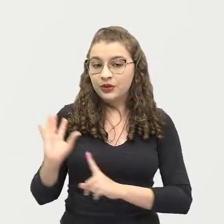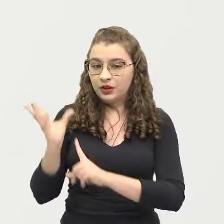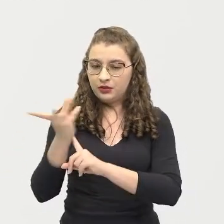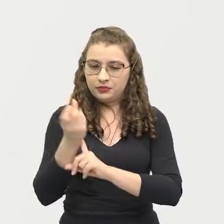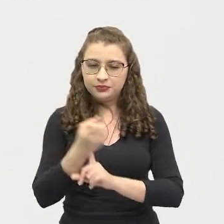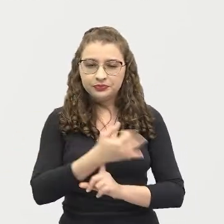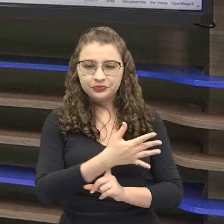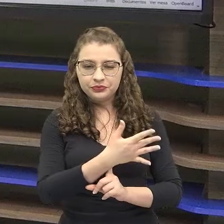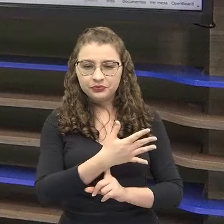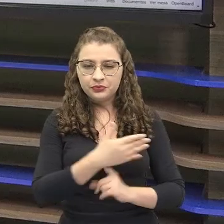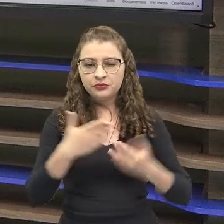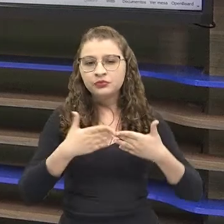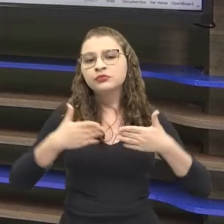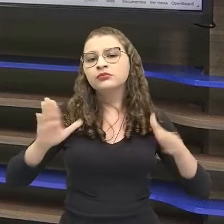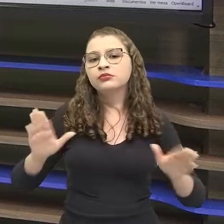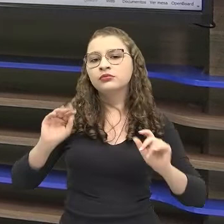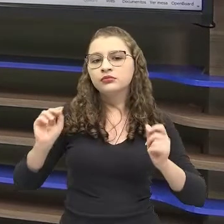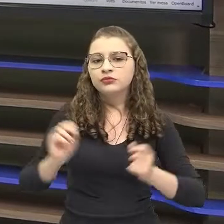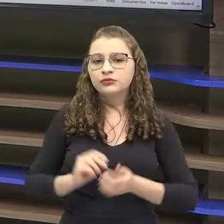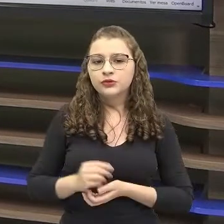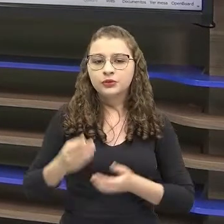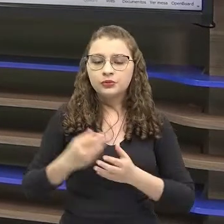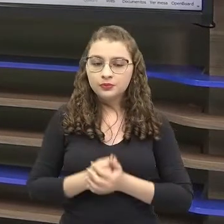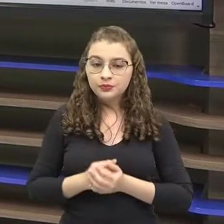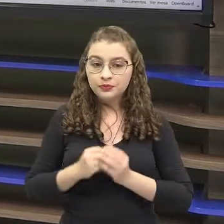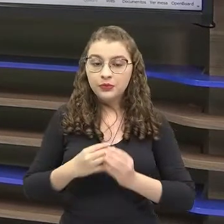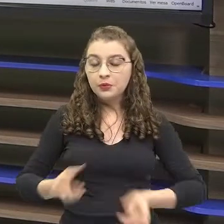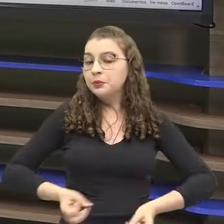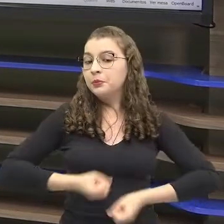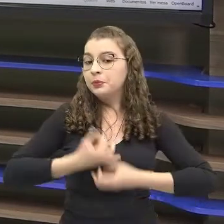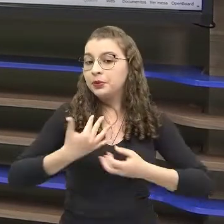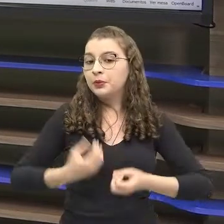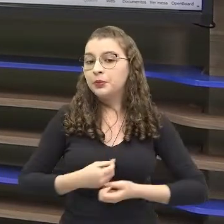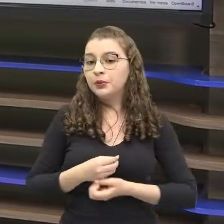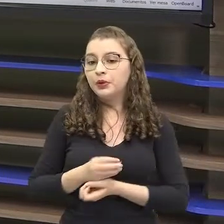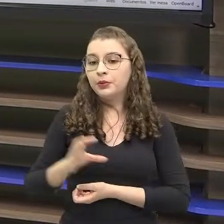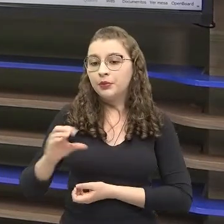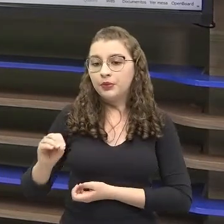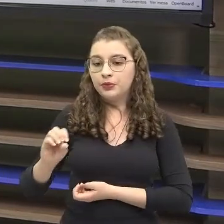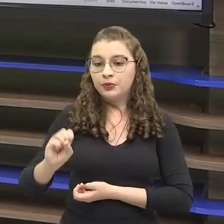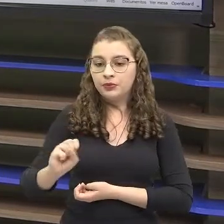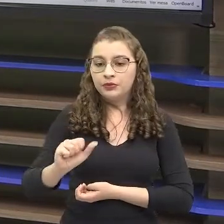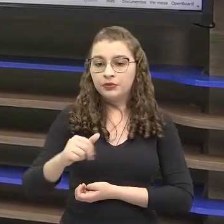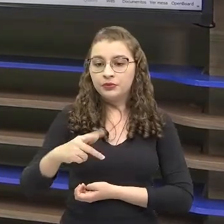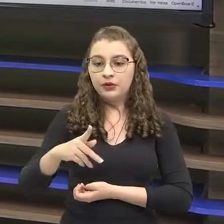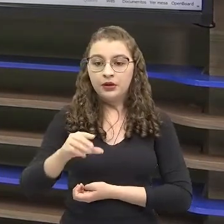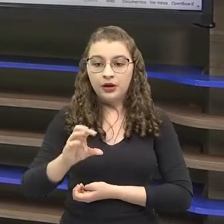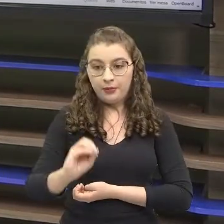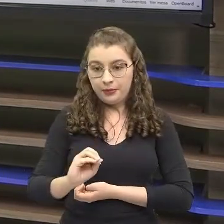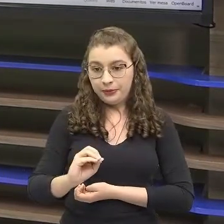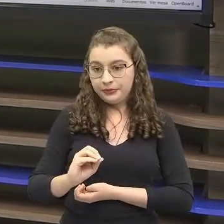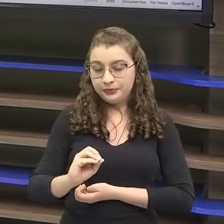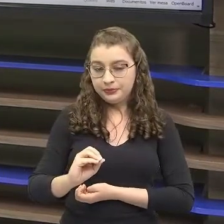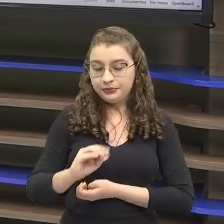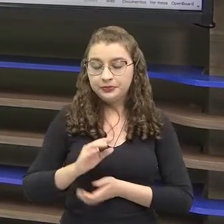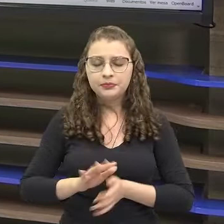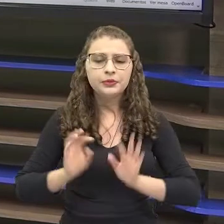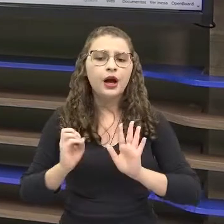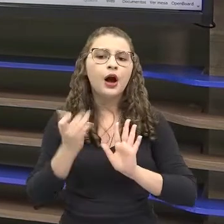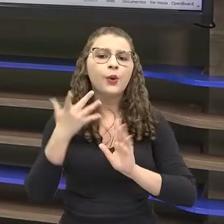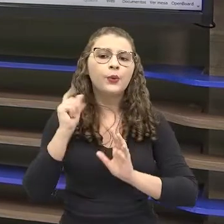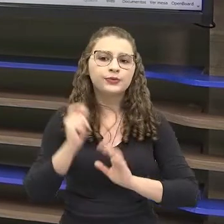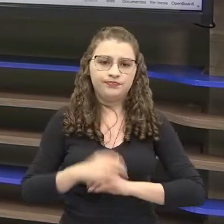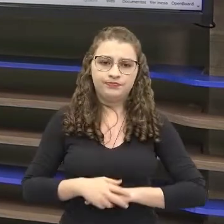ali pelo poema O Sapo, de Mário Bandeira, né? Então, qual a situação?